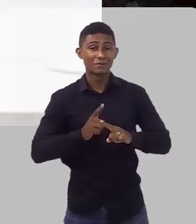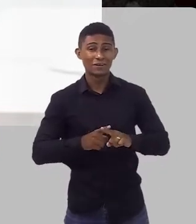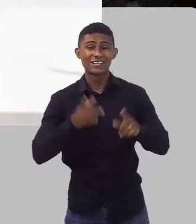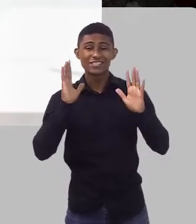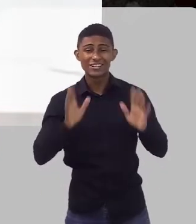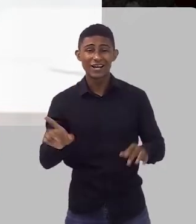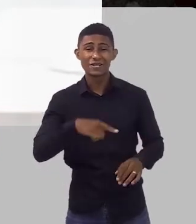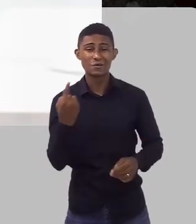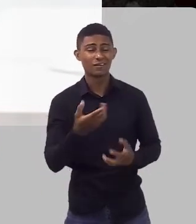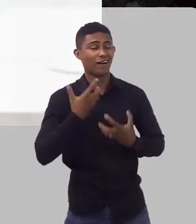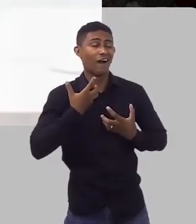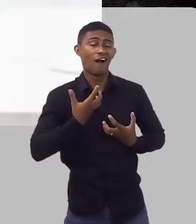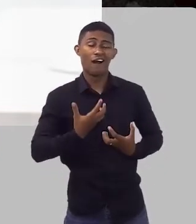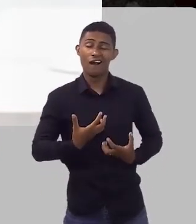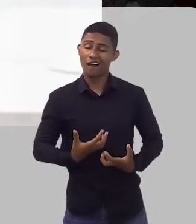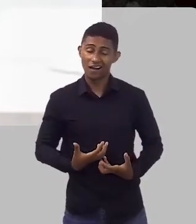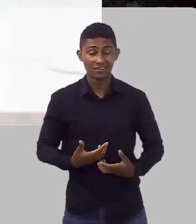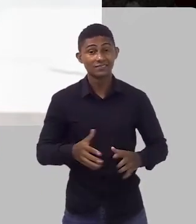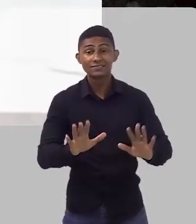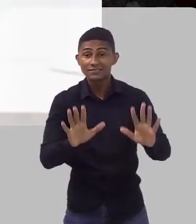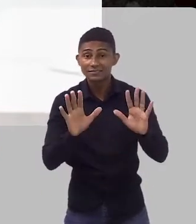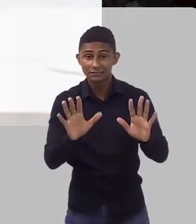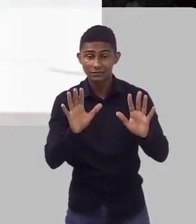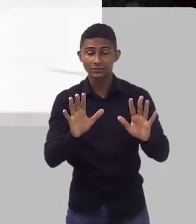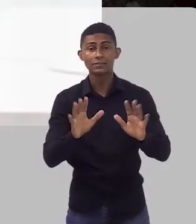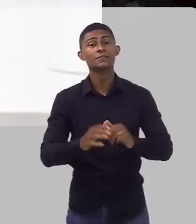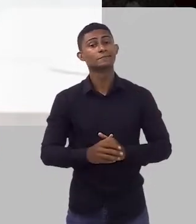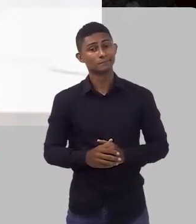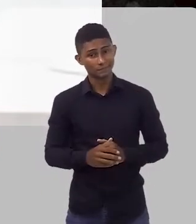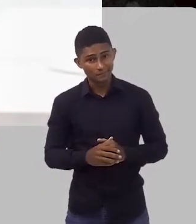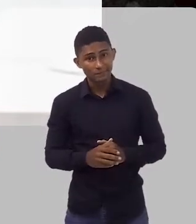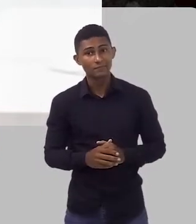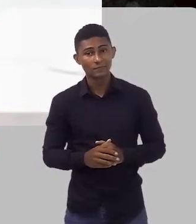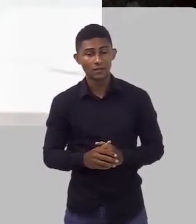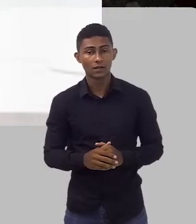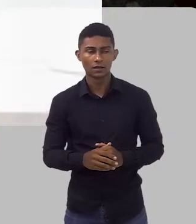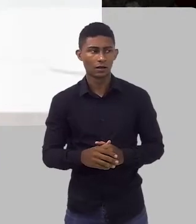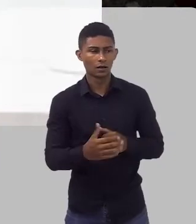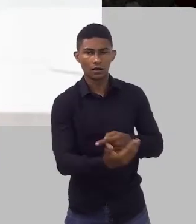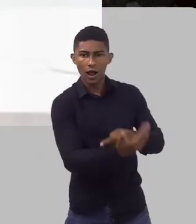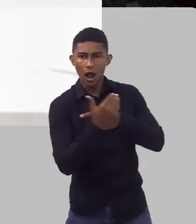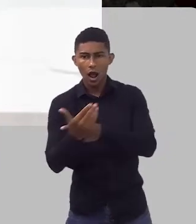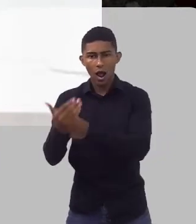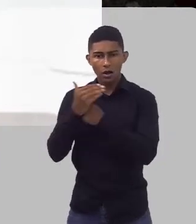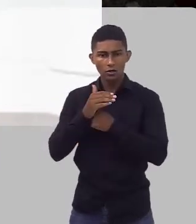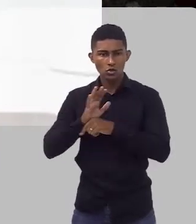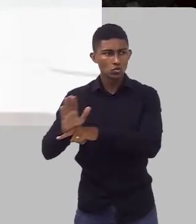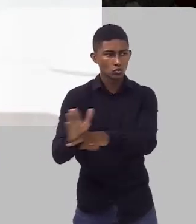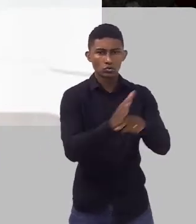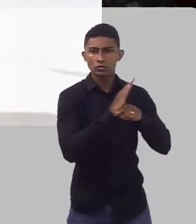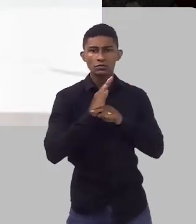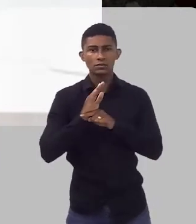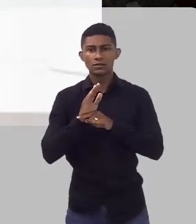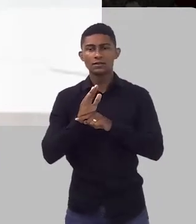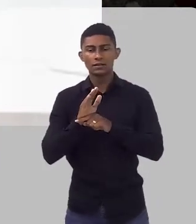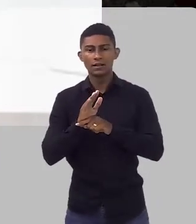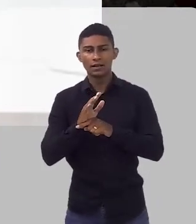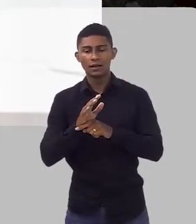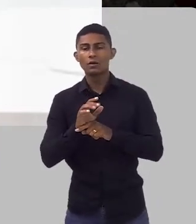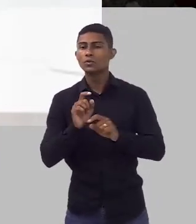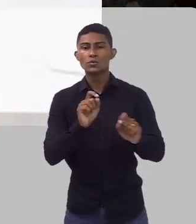bastante cansados dessas medidas. Mas uma das ferramentas que tem nos ajudado a